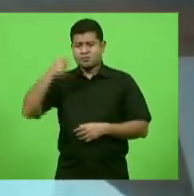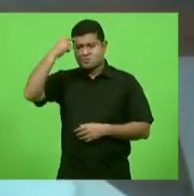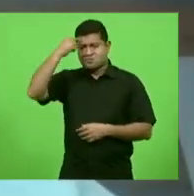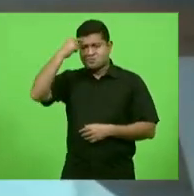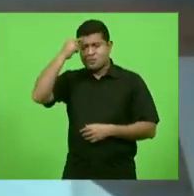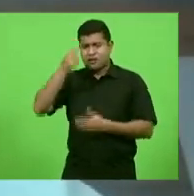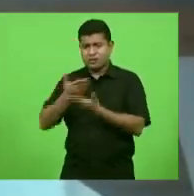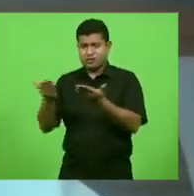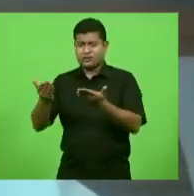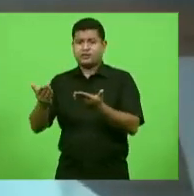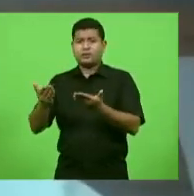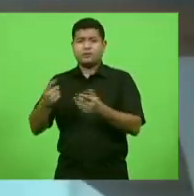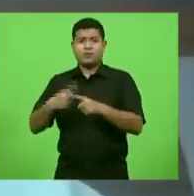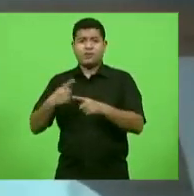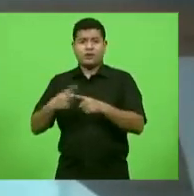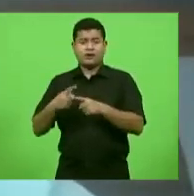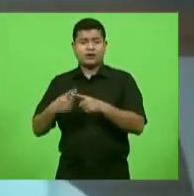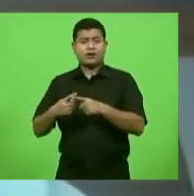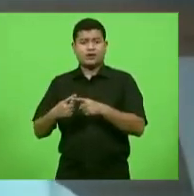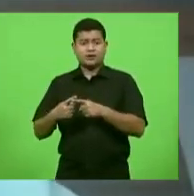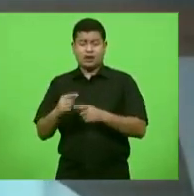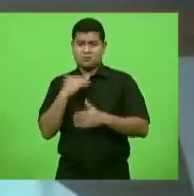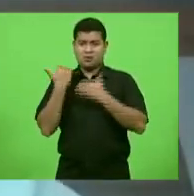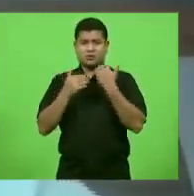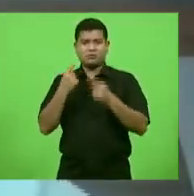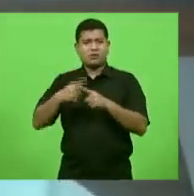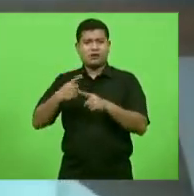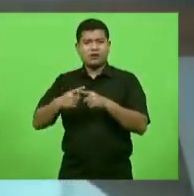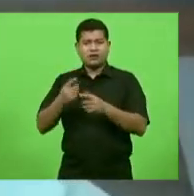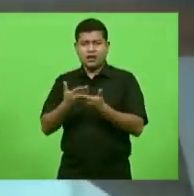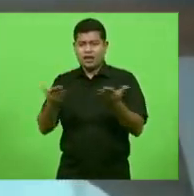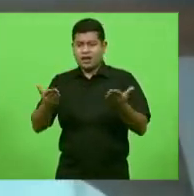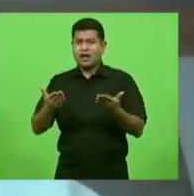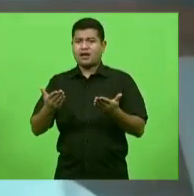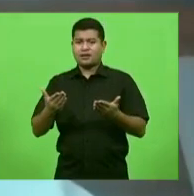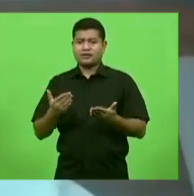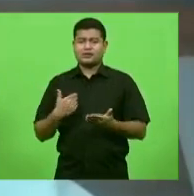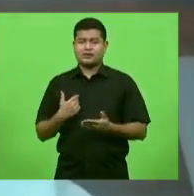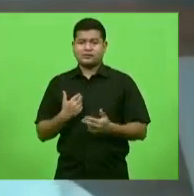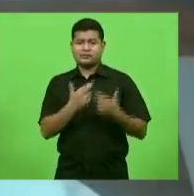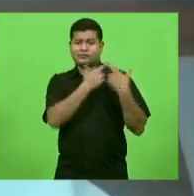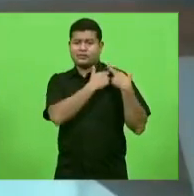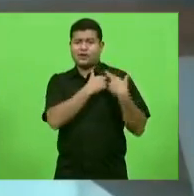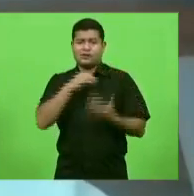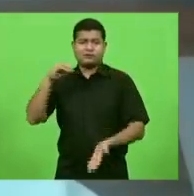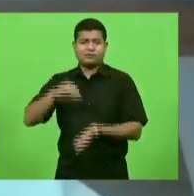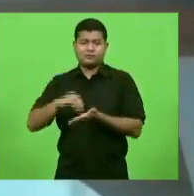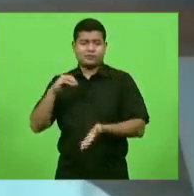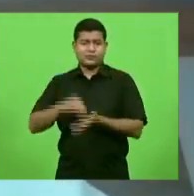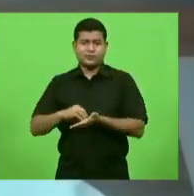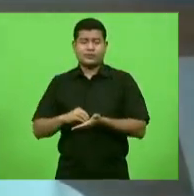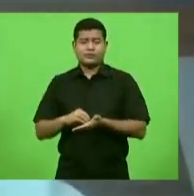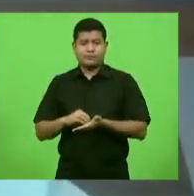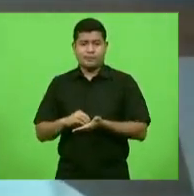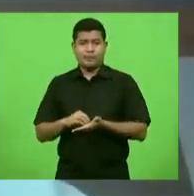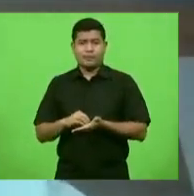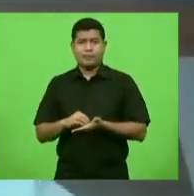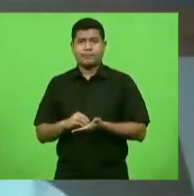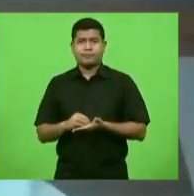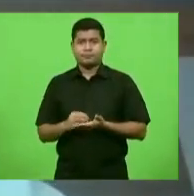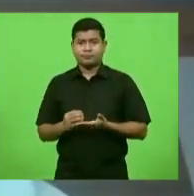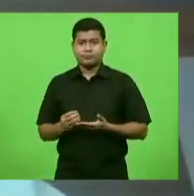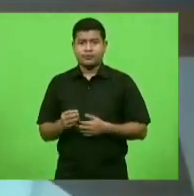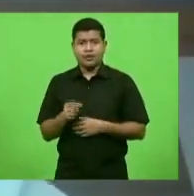juramento. Que a força da lei imprima seu peso, responsabilize e puna exemplarmente quem enxovalhou seu cargo, seu compromisso,